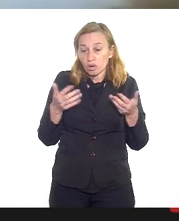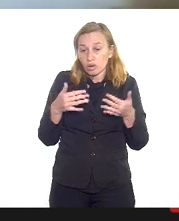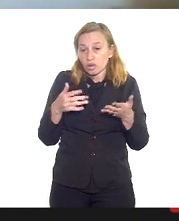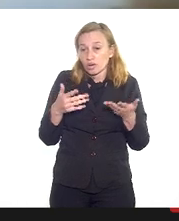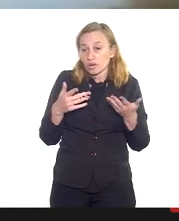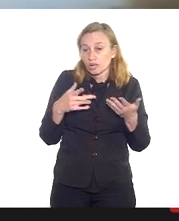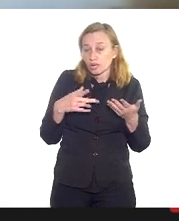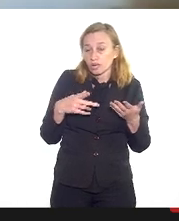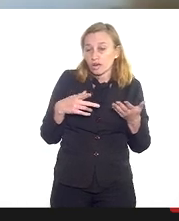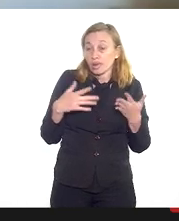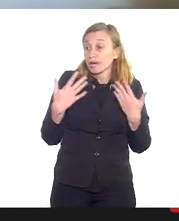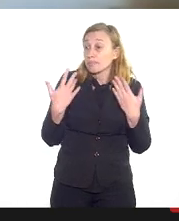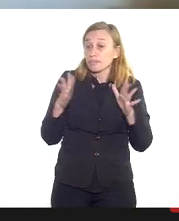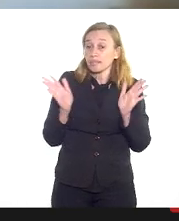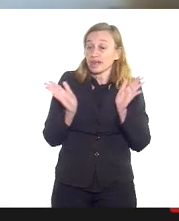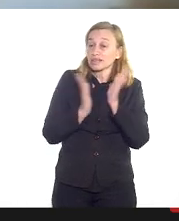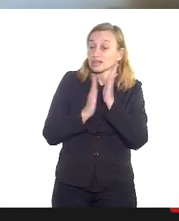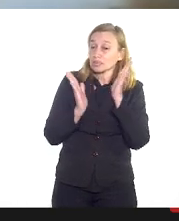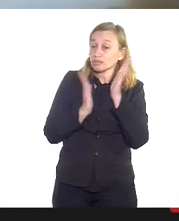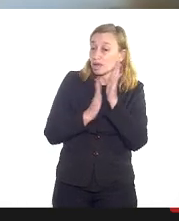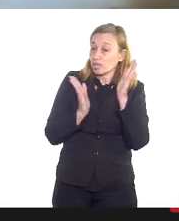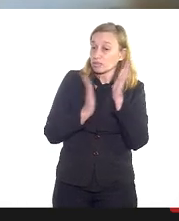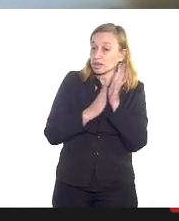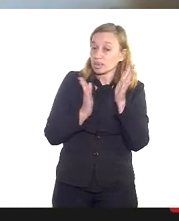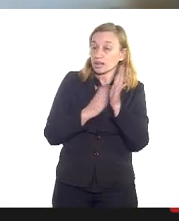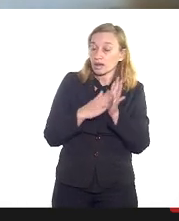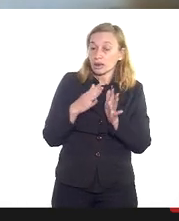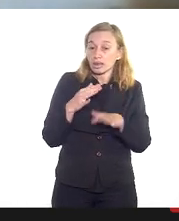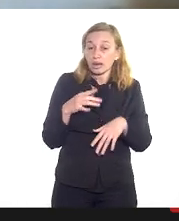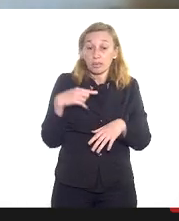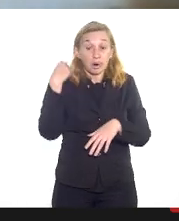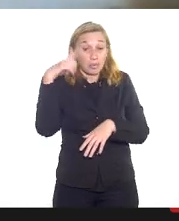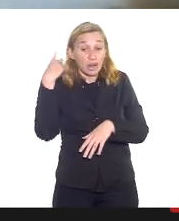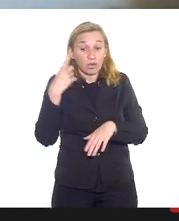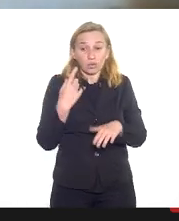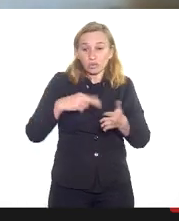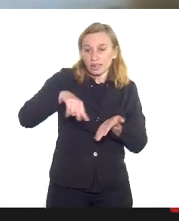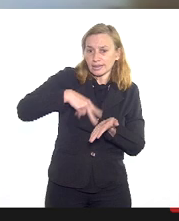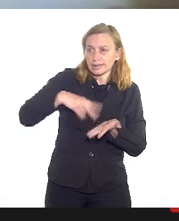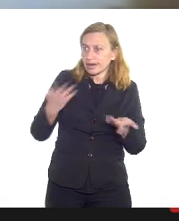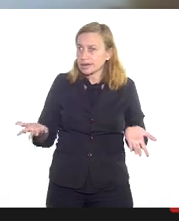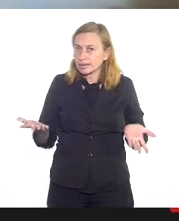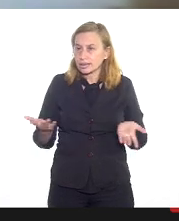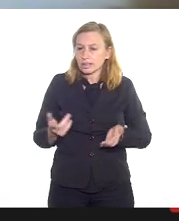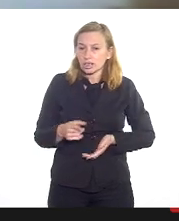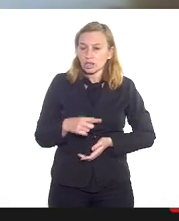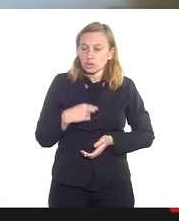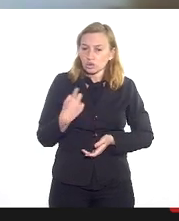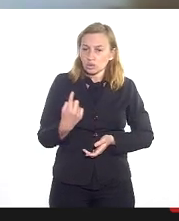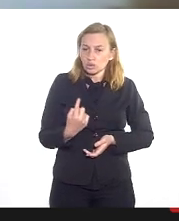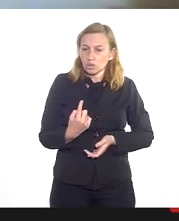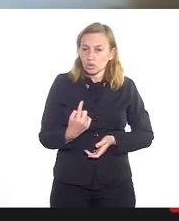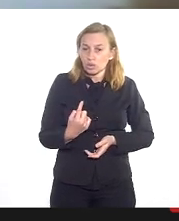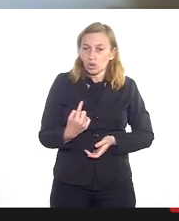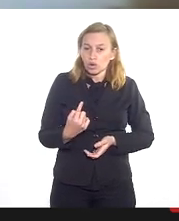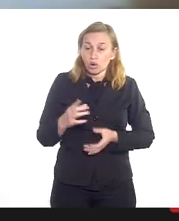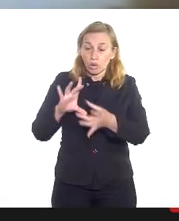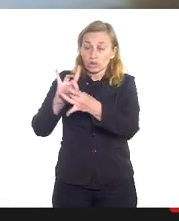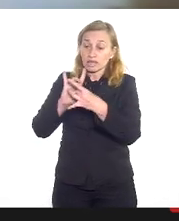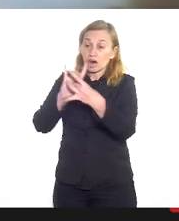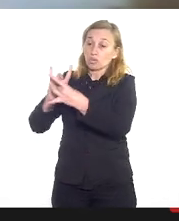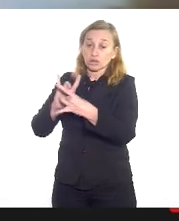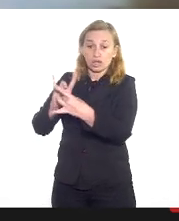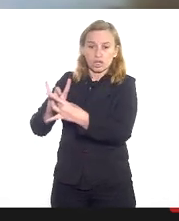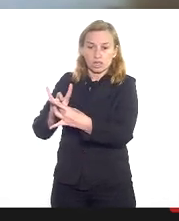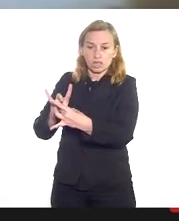dançar. E se a gente sobe para a União, doutor Luiz Cláudio, os números são estratosféricos.